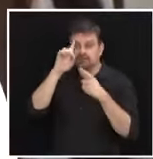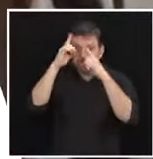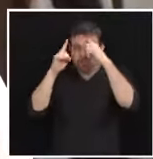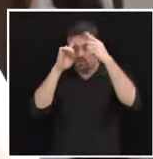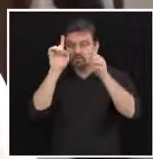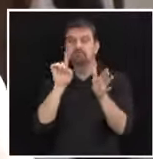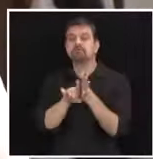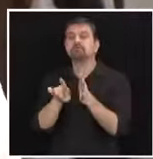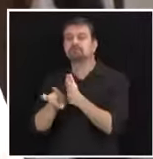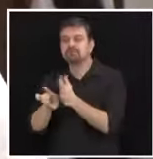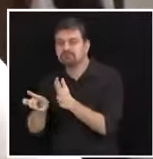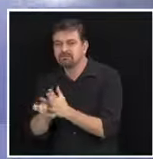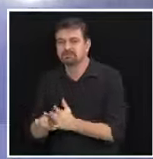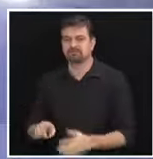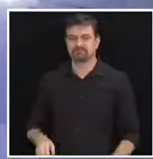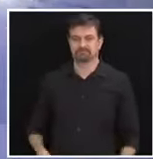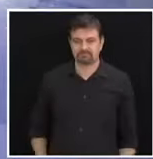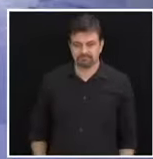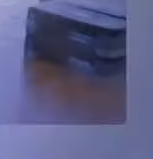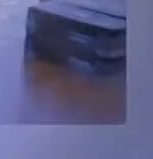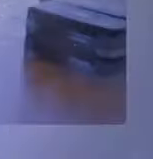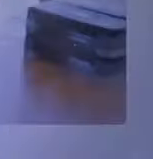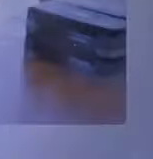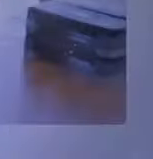dúvida dos outros blocos. Vamos lá!